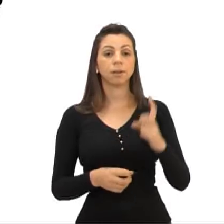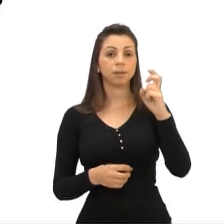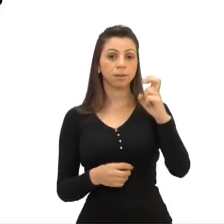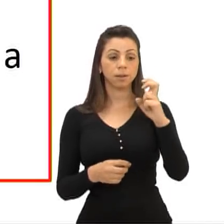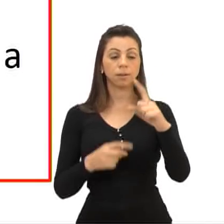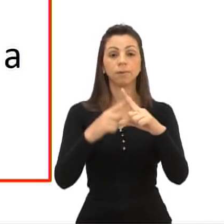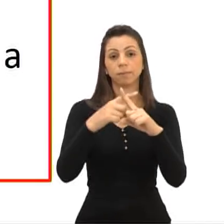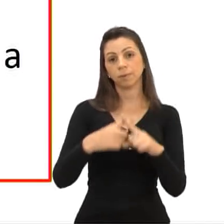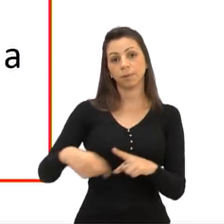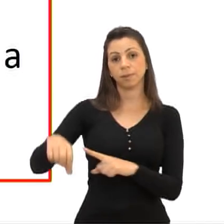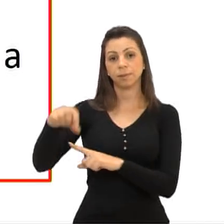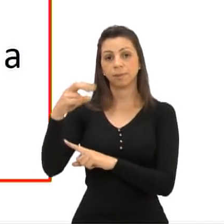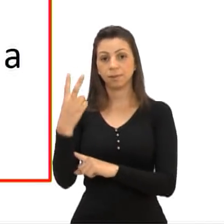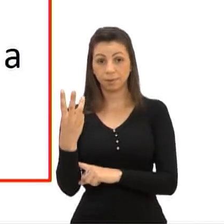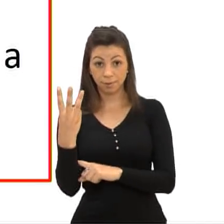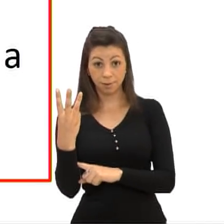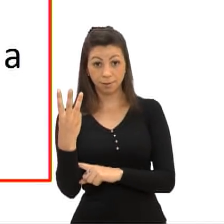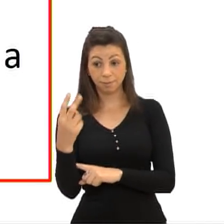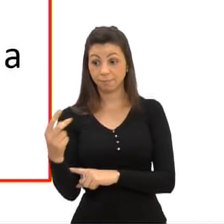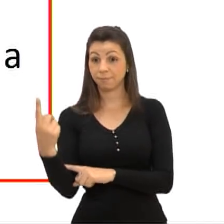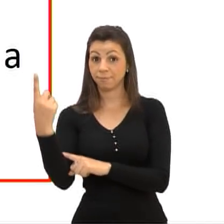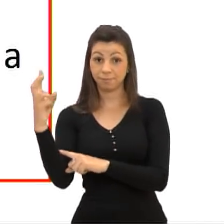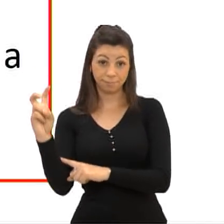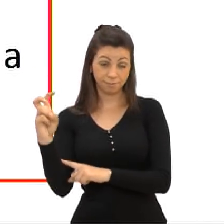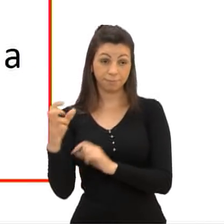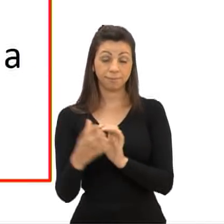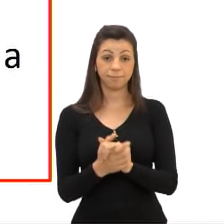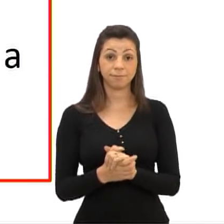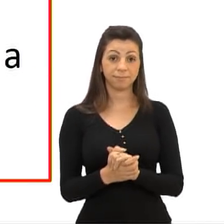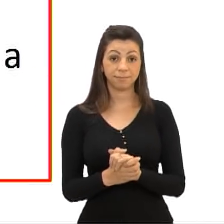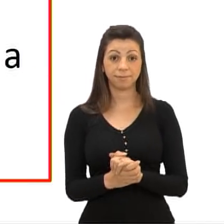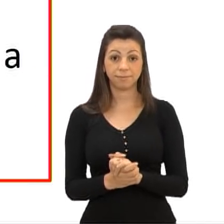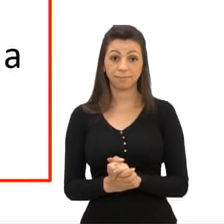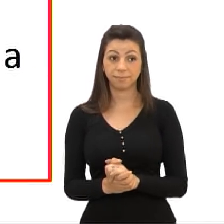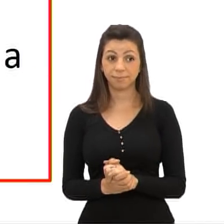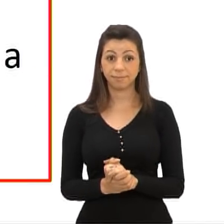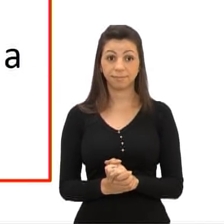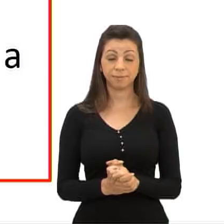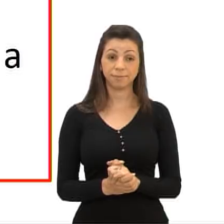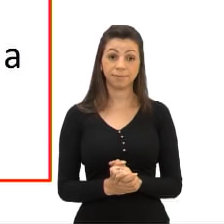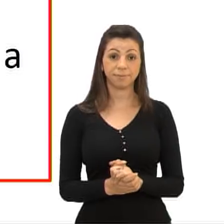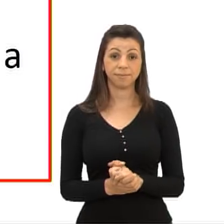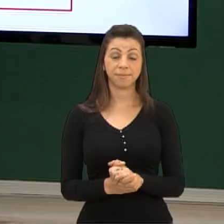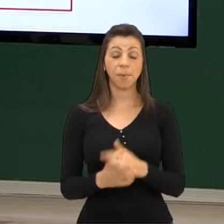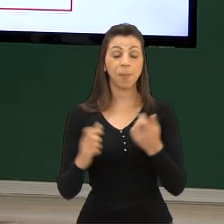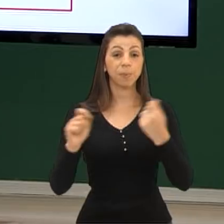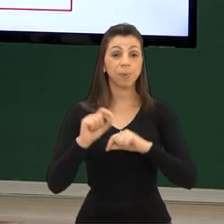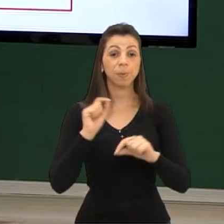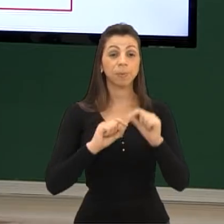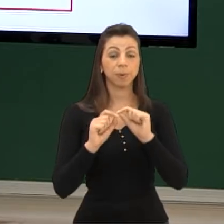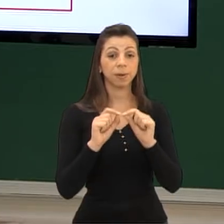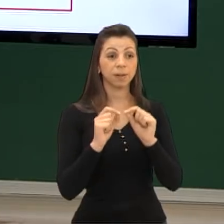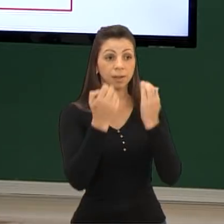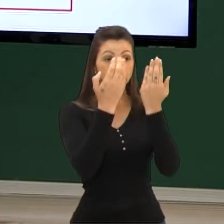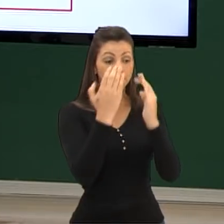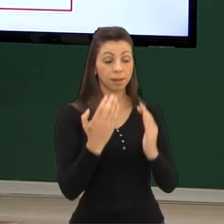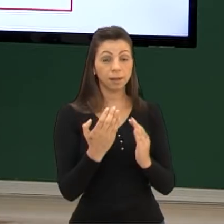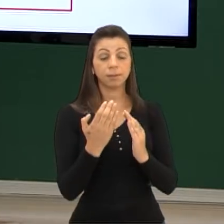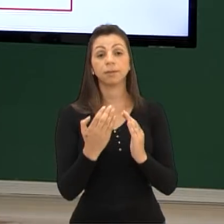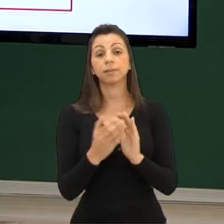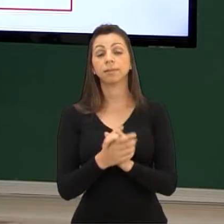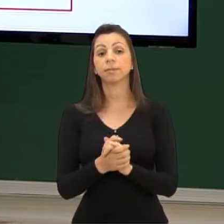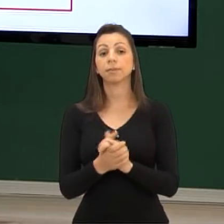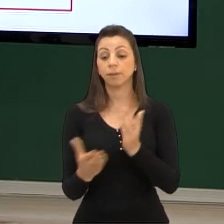daria 15. Veja aqui no exemplo mais detalhado, podemos verificar que a propriedade